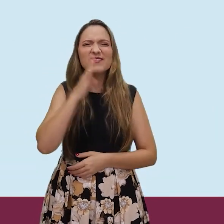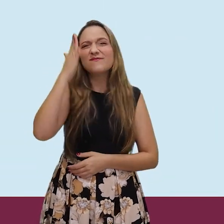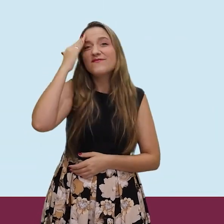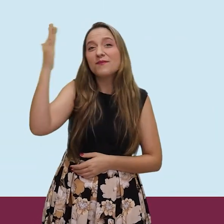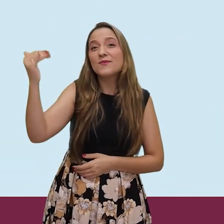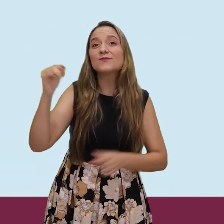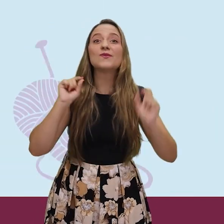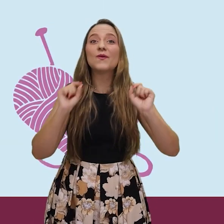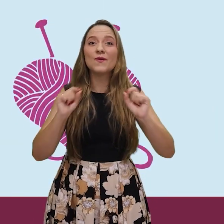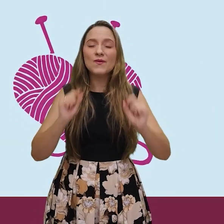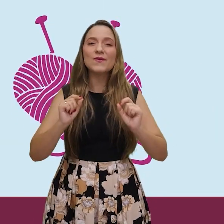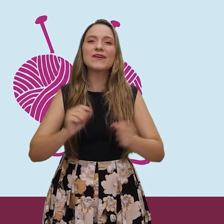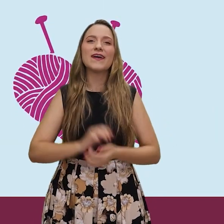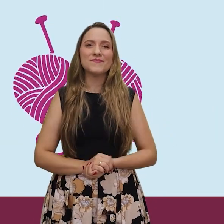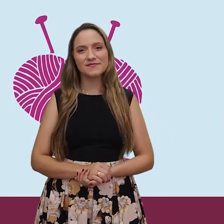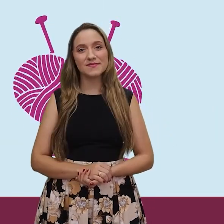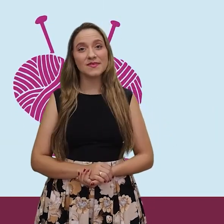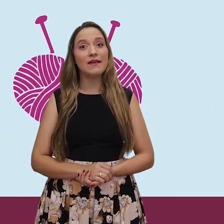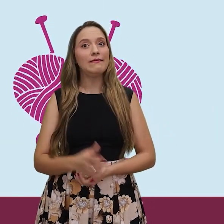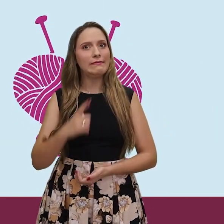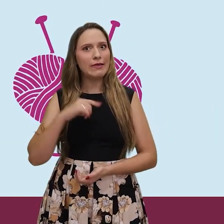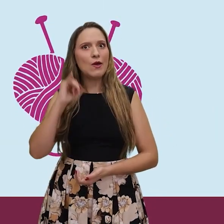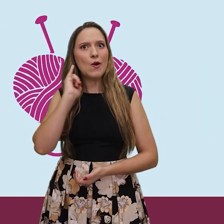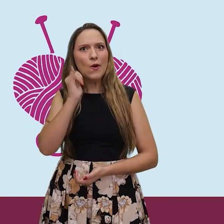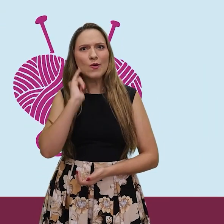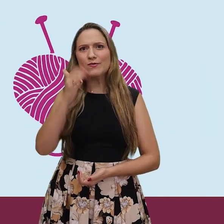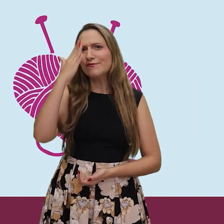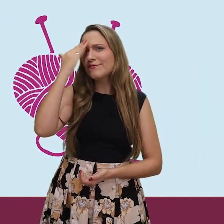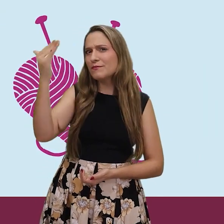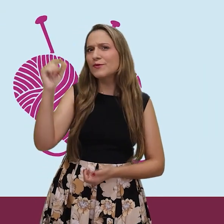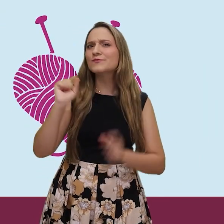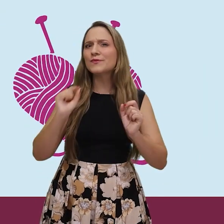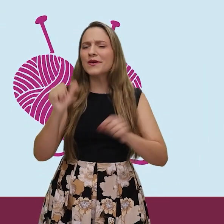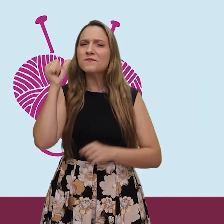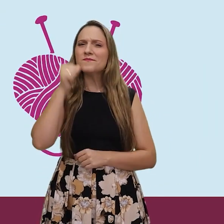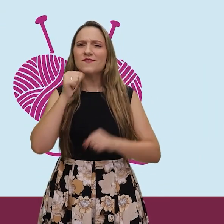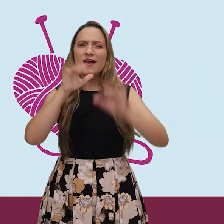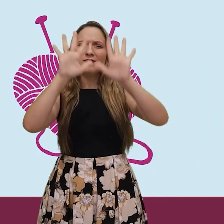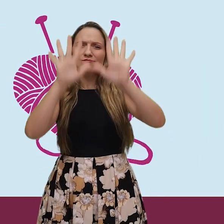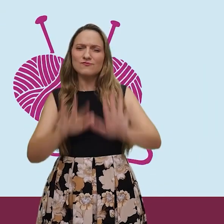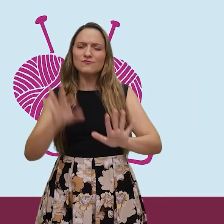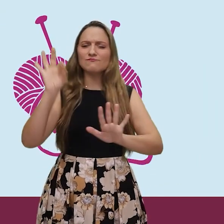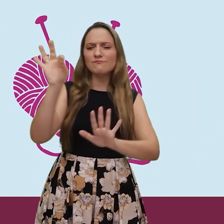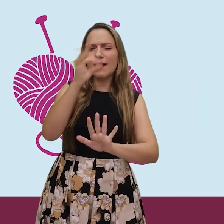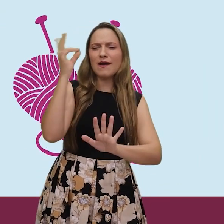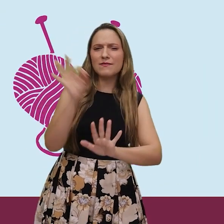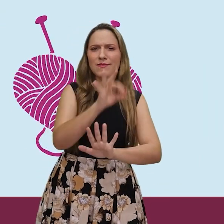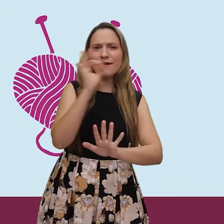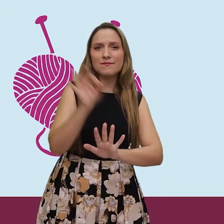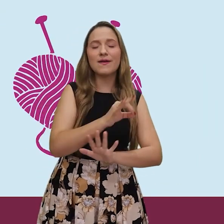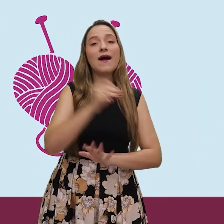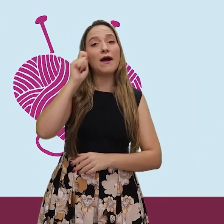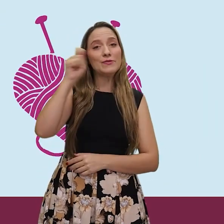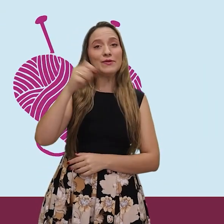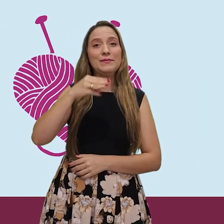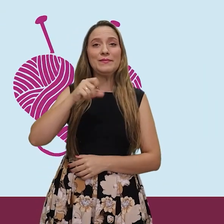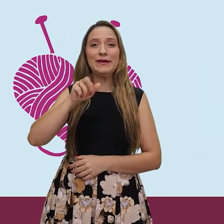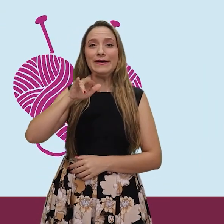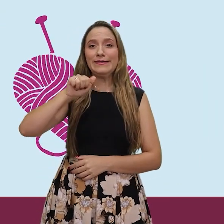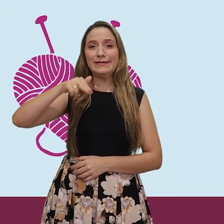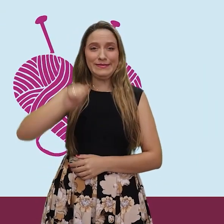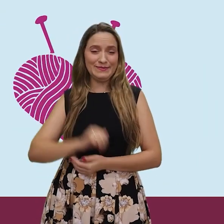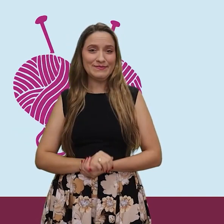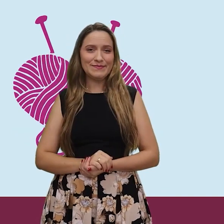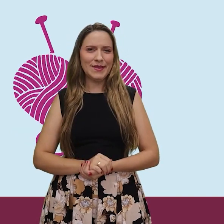fadas. Sugiro que vocês leiam um conto em sala de aula. Um conto bastante conhecido é A Moça